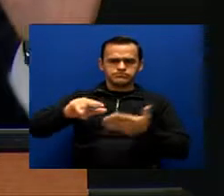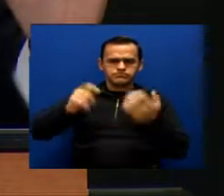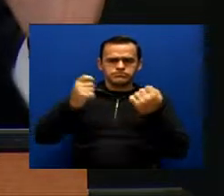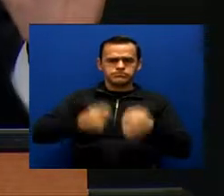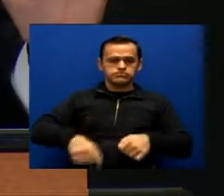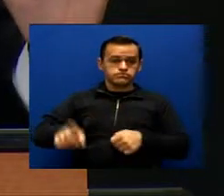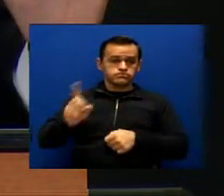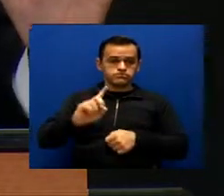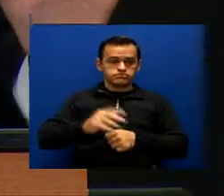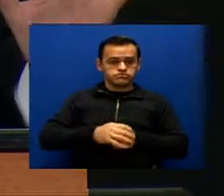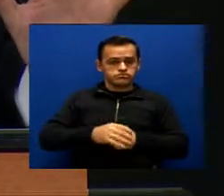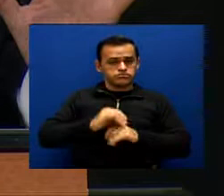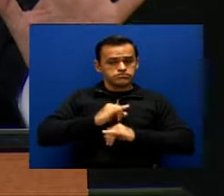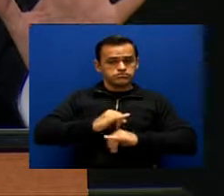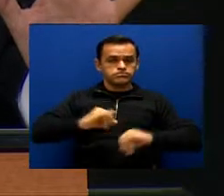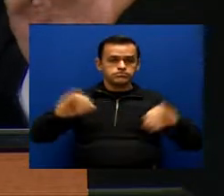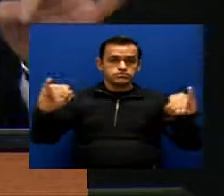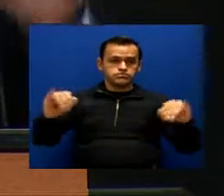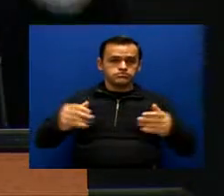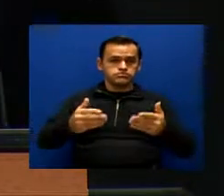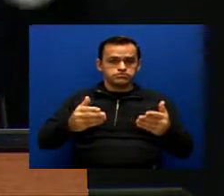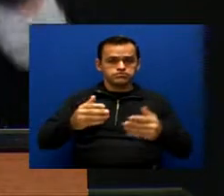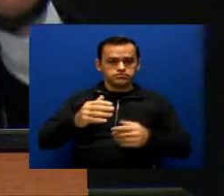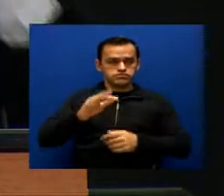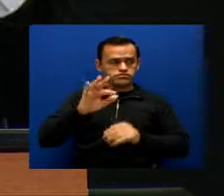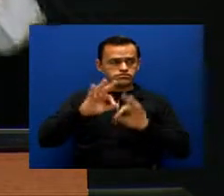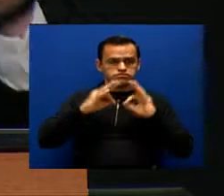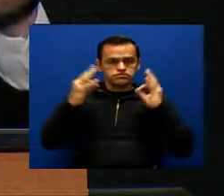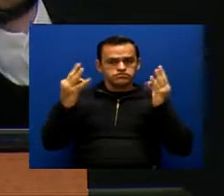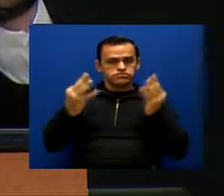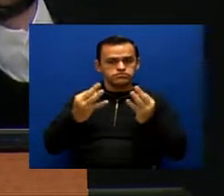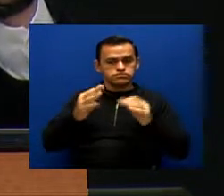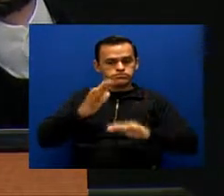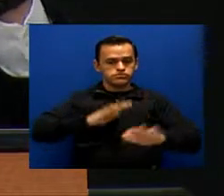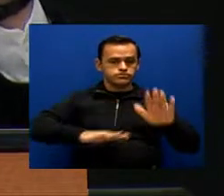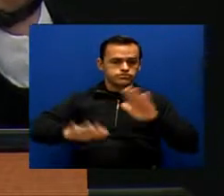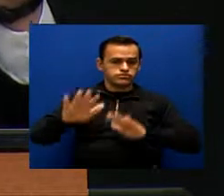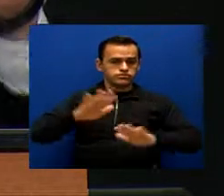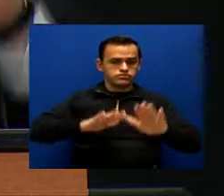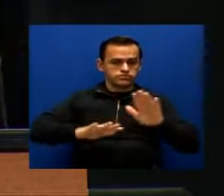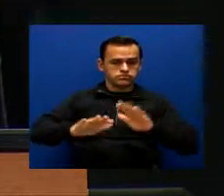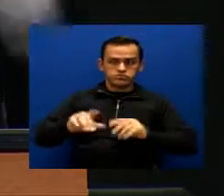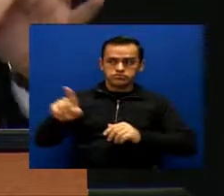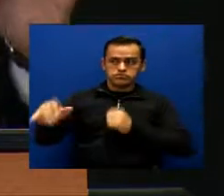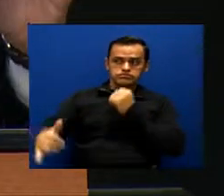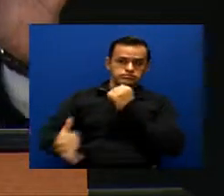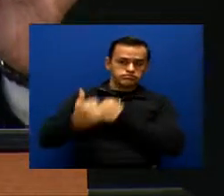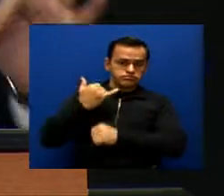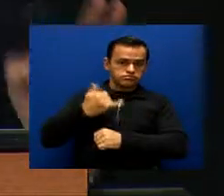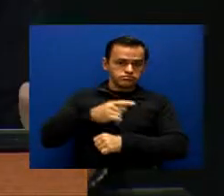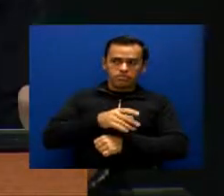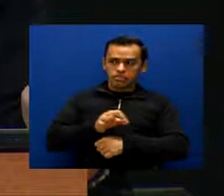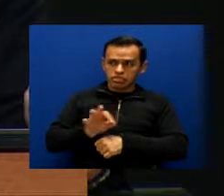aqui o alerta para os familiares que estão nos assistindo, não cair, com todo respeito, nesse golpe que aplicam